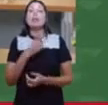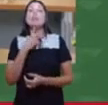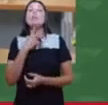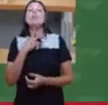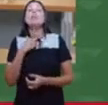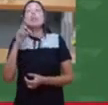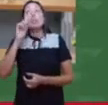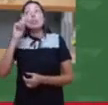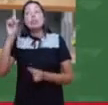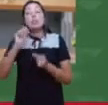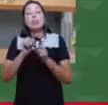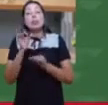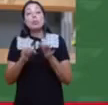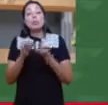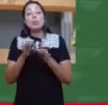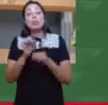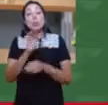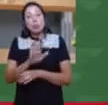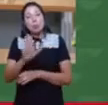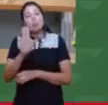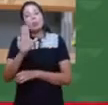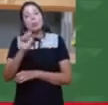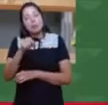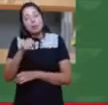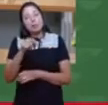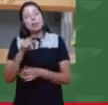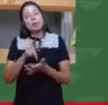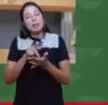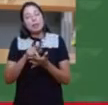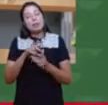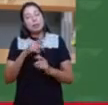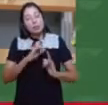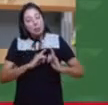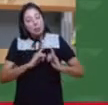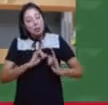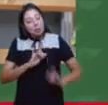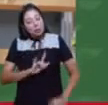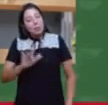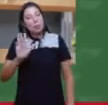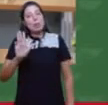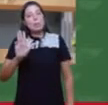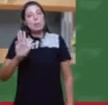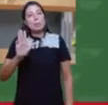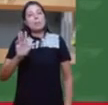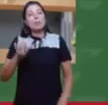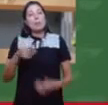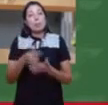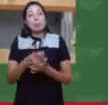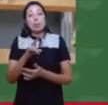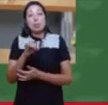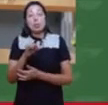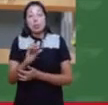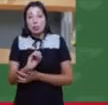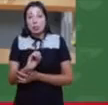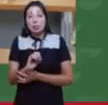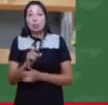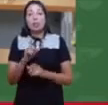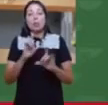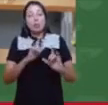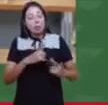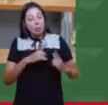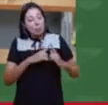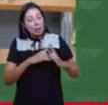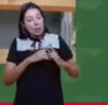vontade de Deus fazendo justiça ao Lula. Justiça seja feita, nosso grande companheiro Lula. Diane Coimbra, boa noite, companheiro,